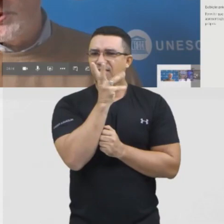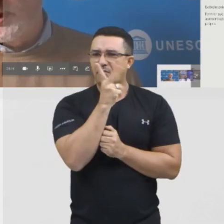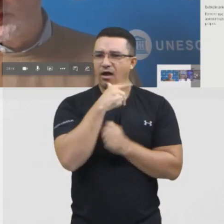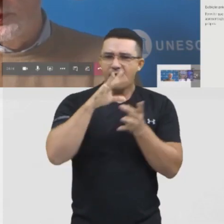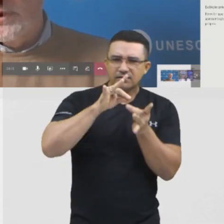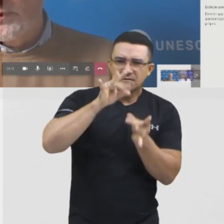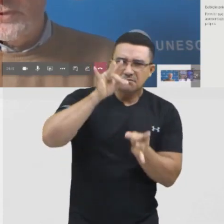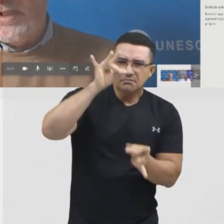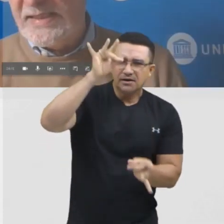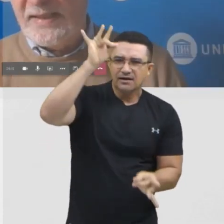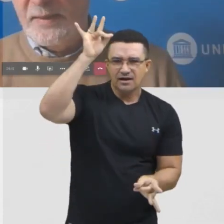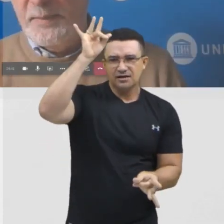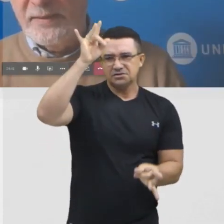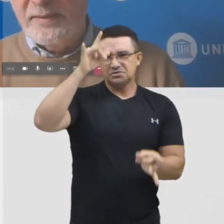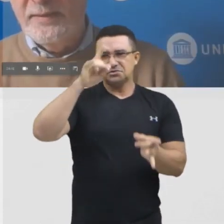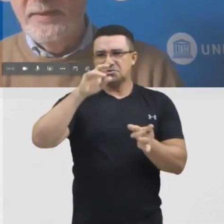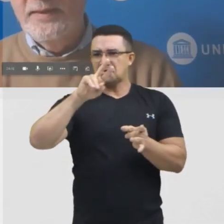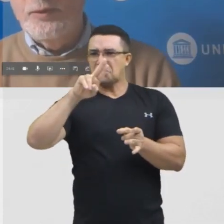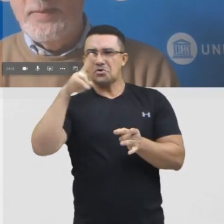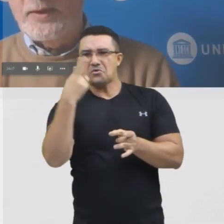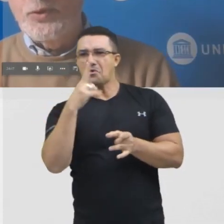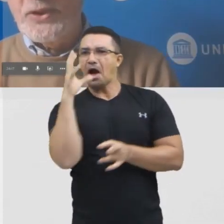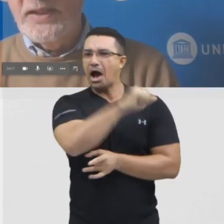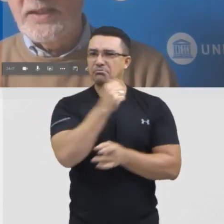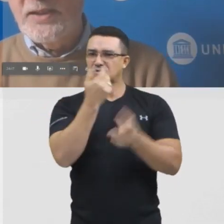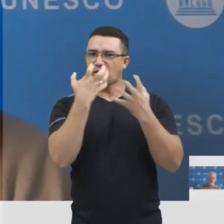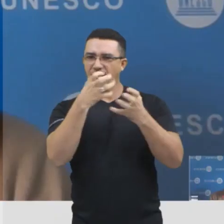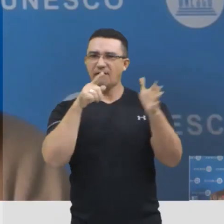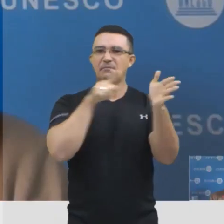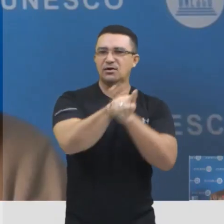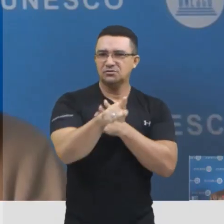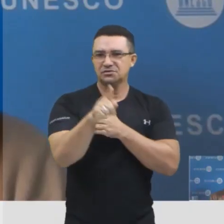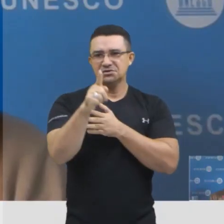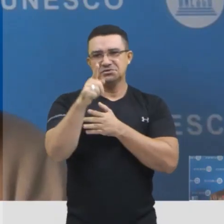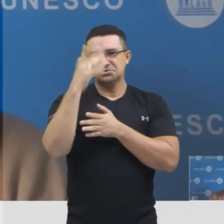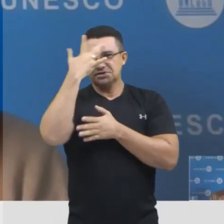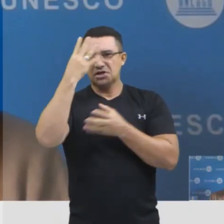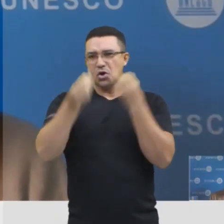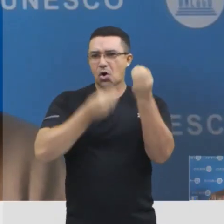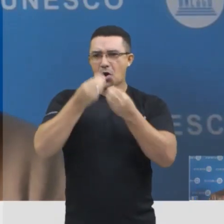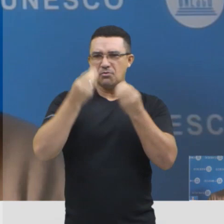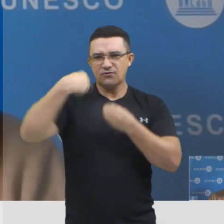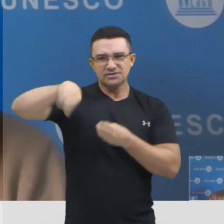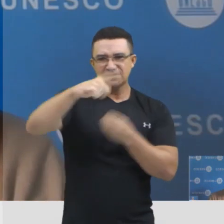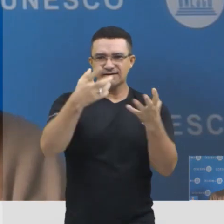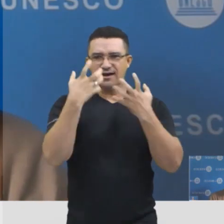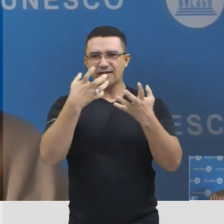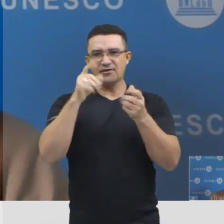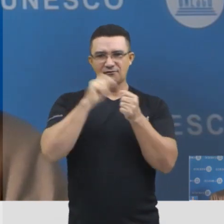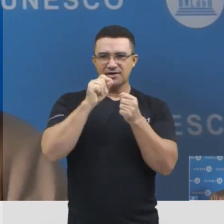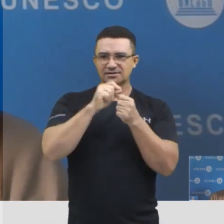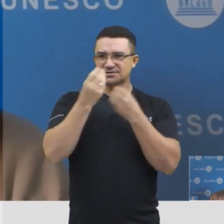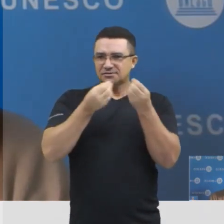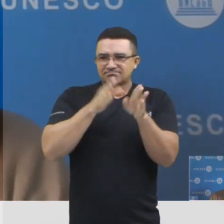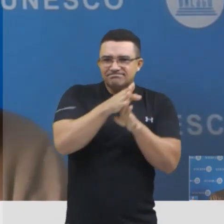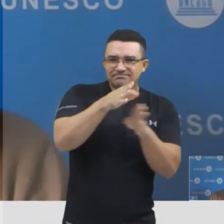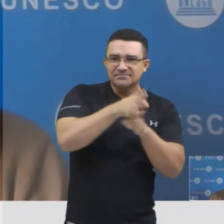haver algumas perguntas. Não sei exatamente como é que gostaria que isto fosse feito e pedia-lhe orientações